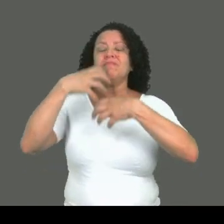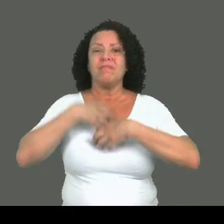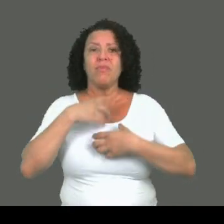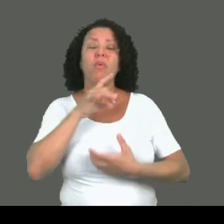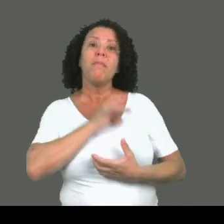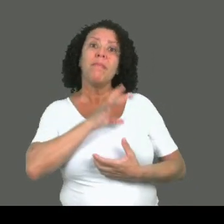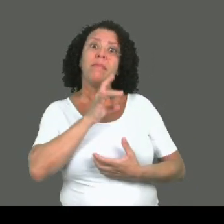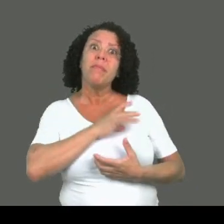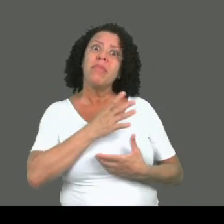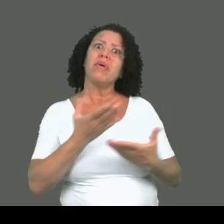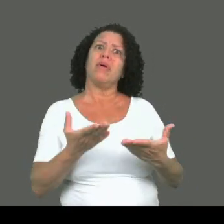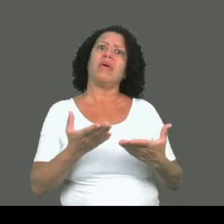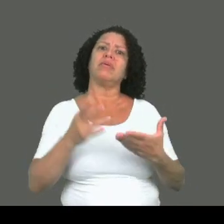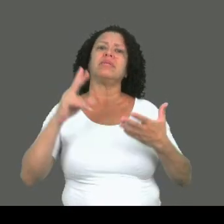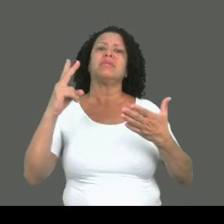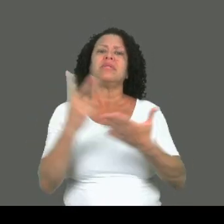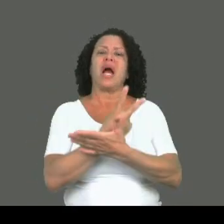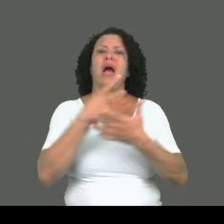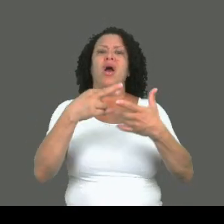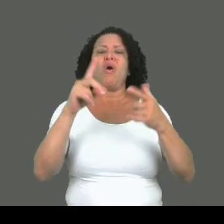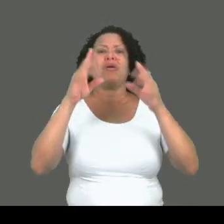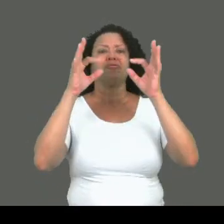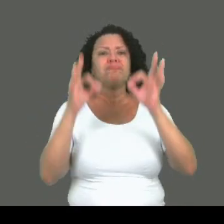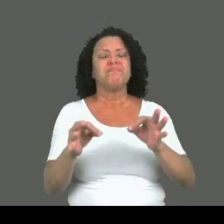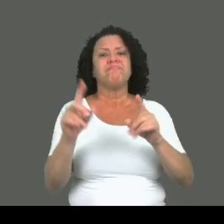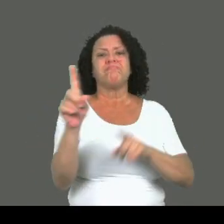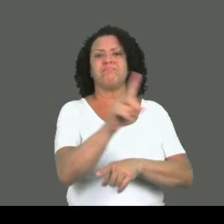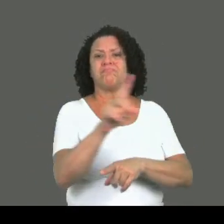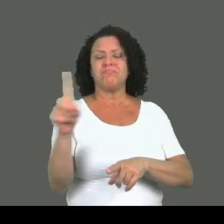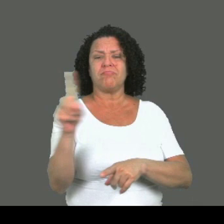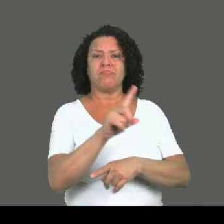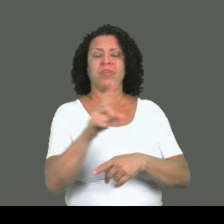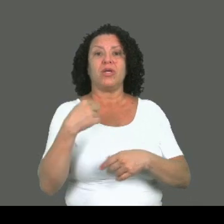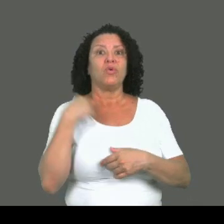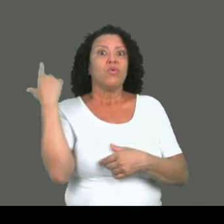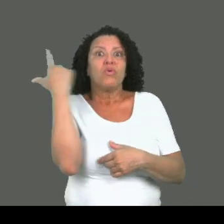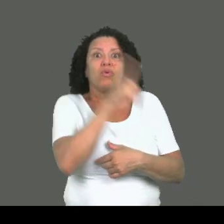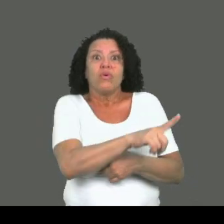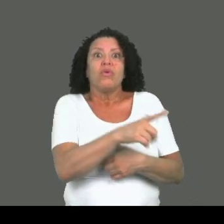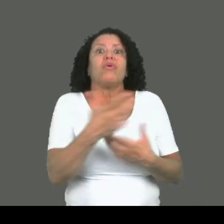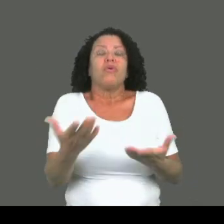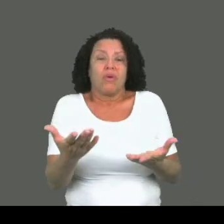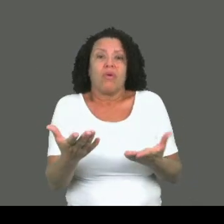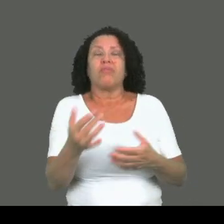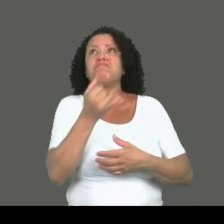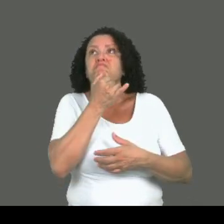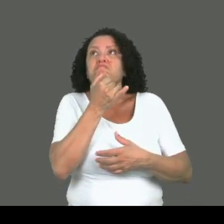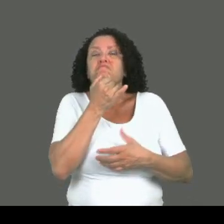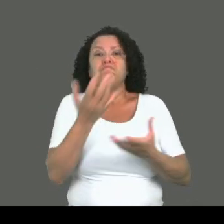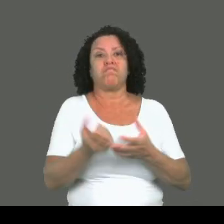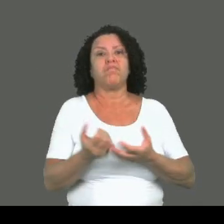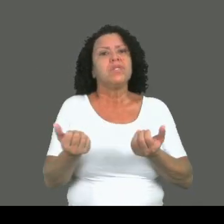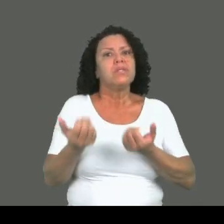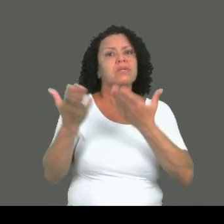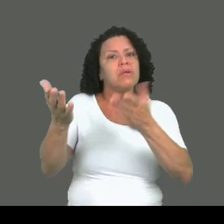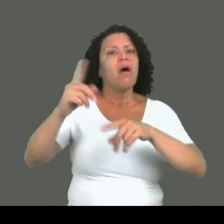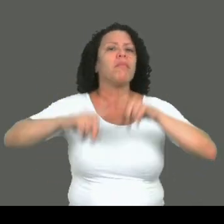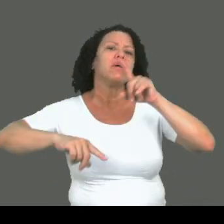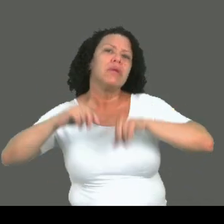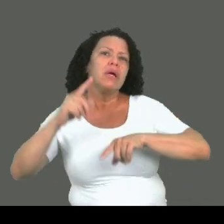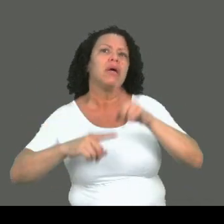de que as coisas não dessem certo e que eu não conseguisse entregar o material que